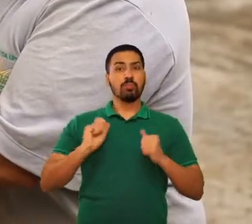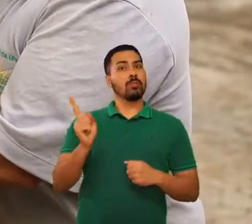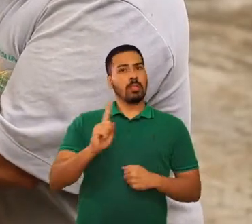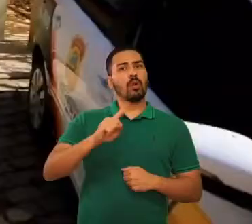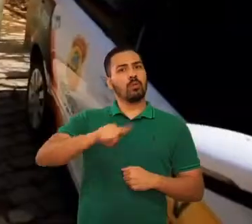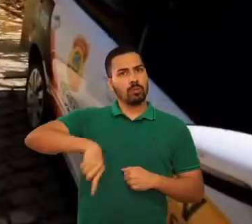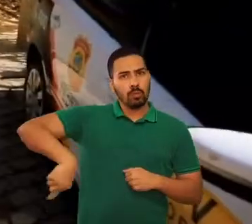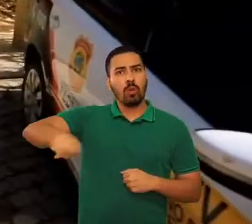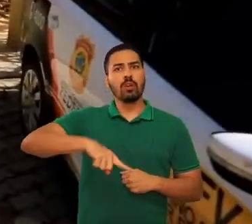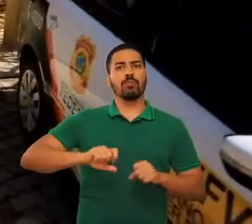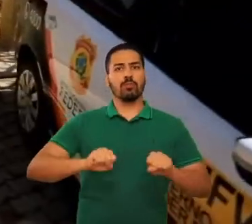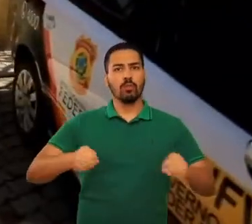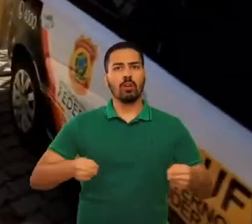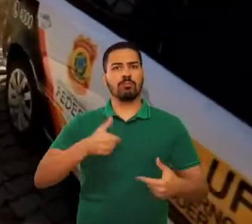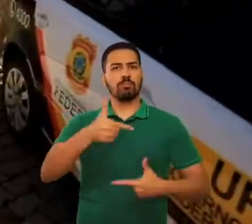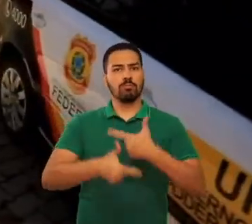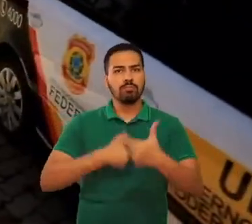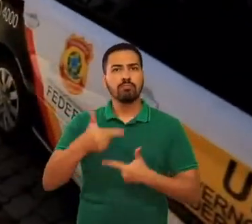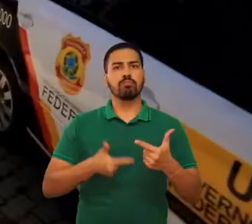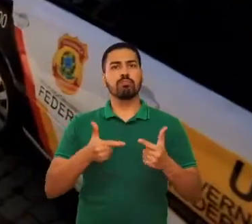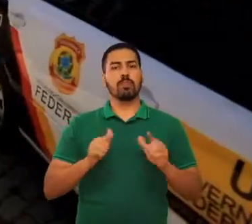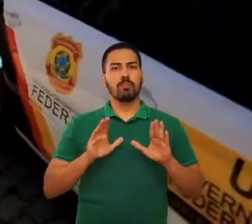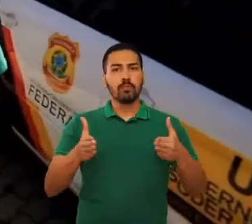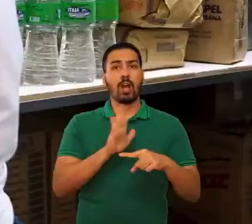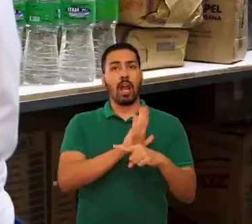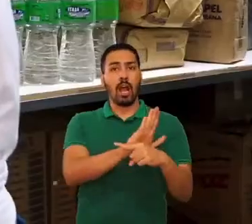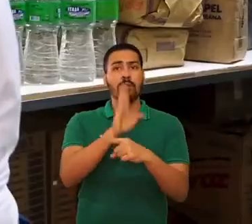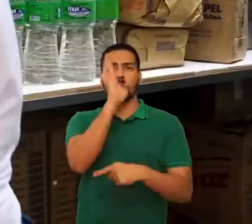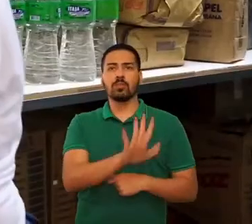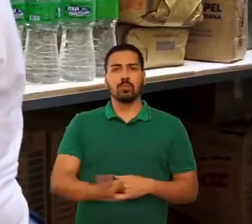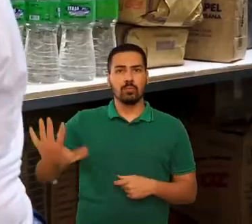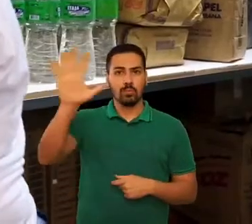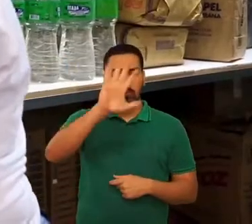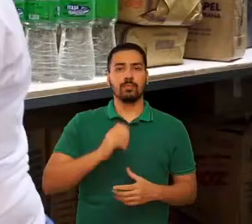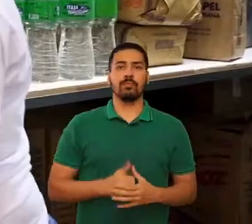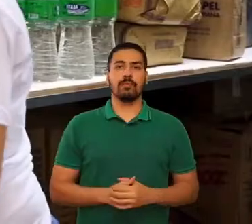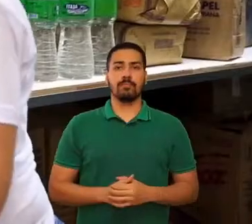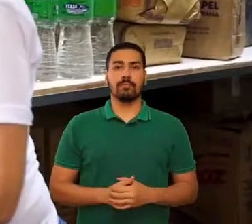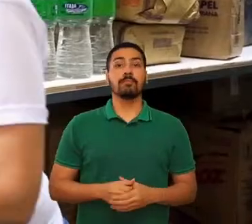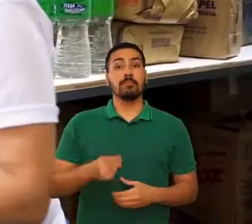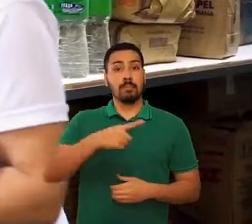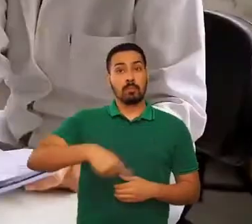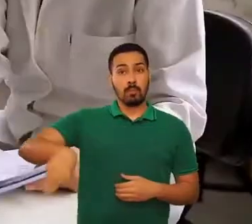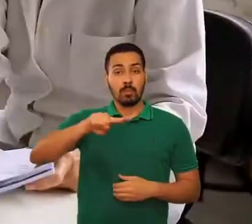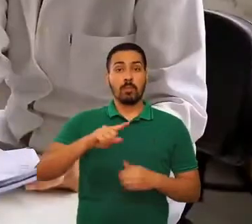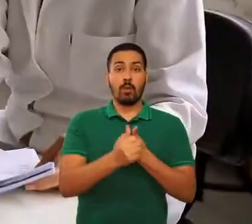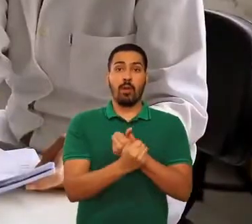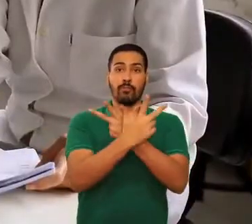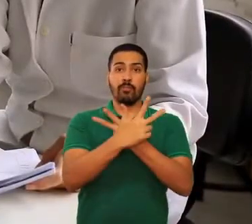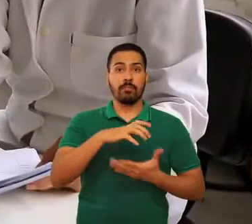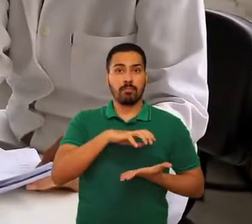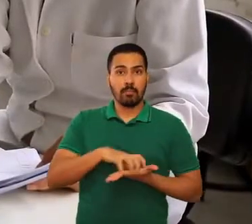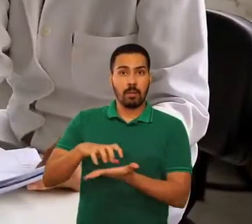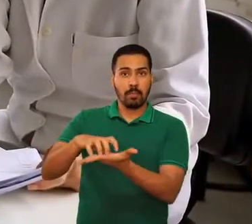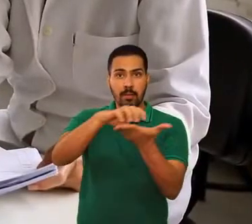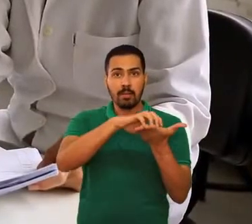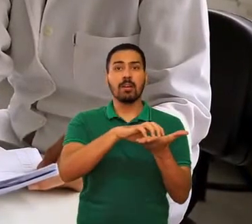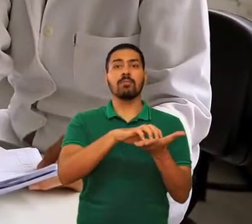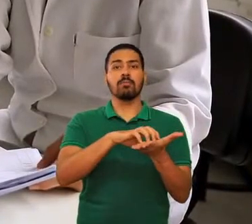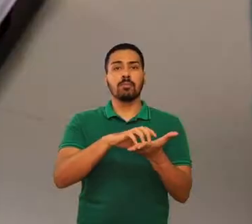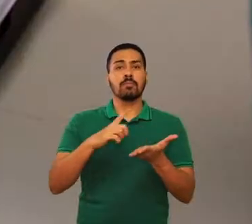continuamos trabalhando para sermos ainda mais úteis e importantes para o país. Colocamos toda a